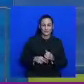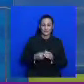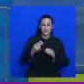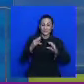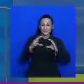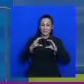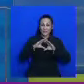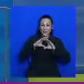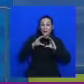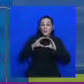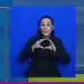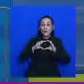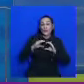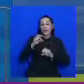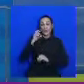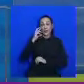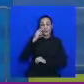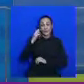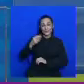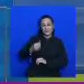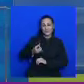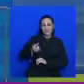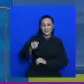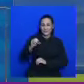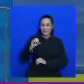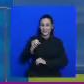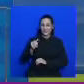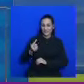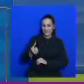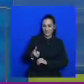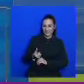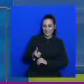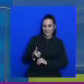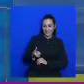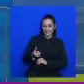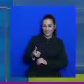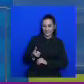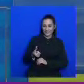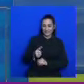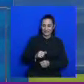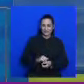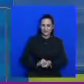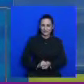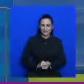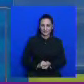Segunda bola, bola rosa número 06, com sinal diferencial na sua base.